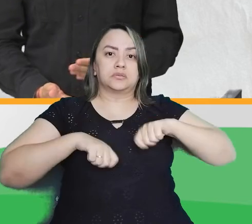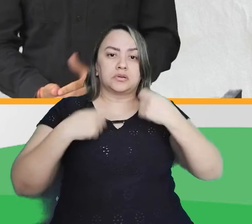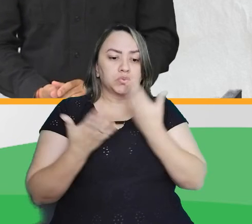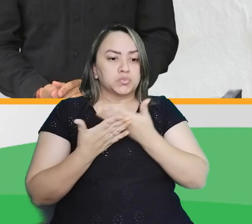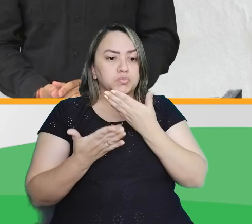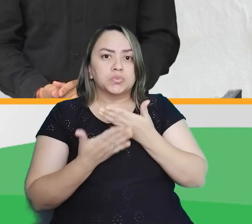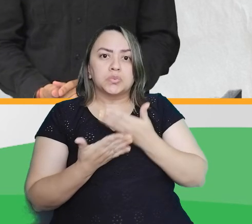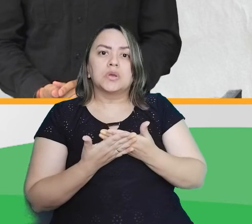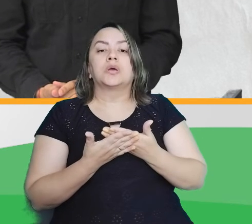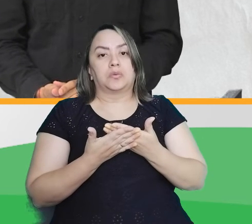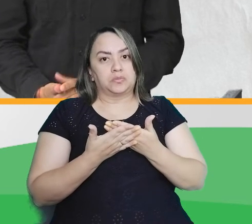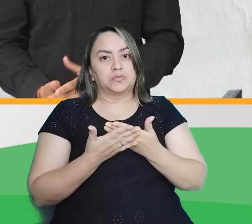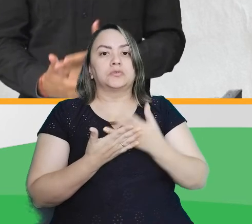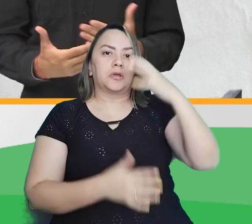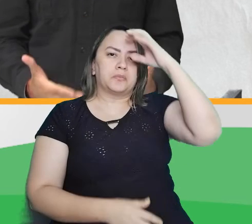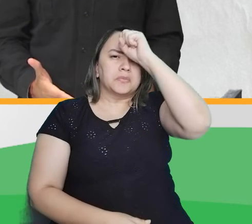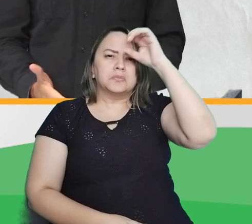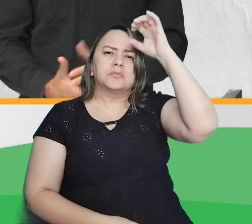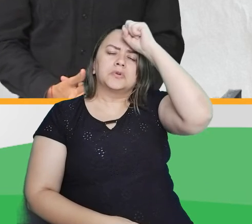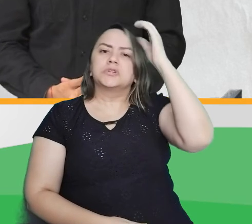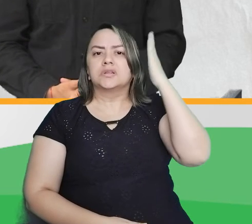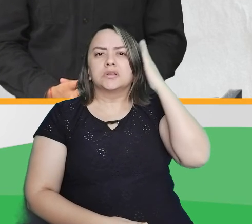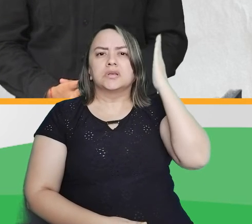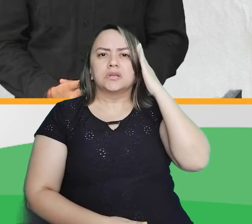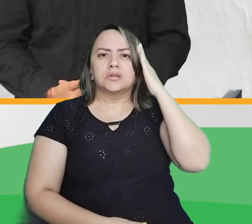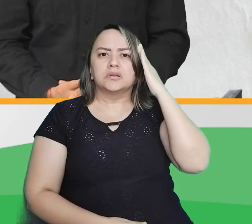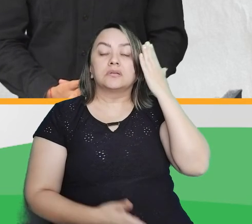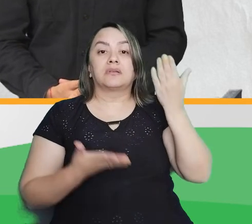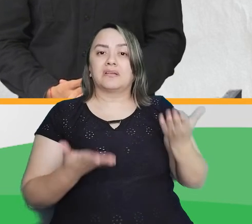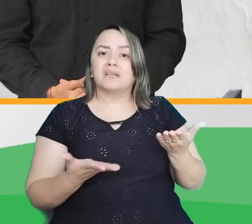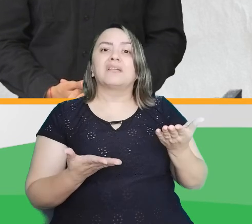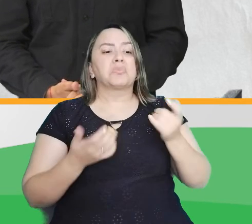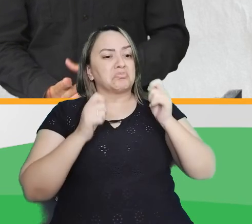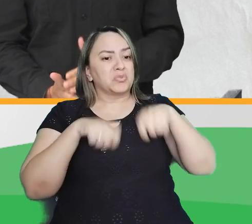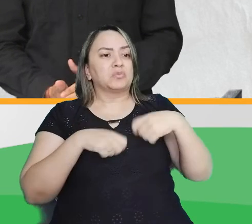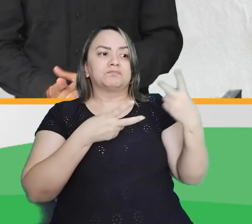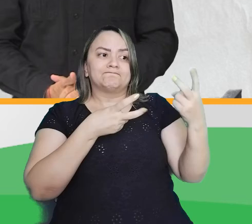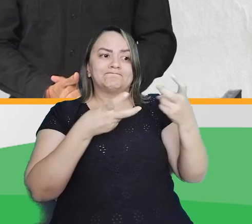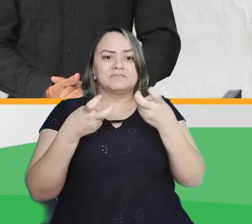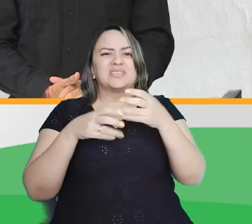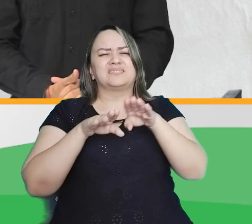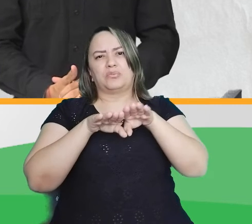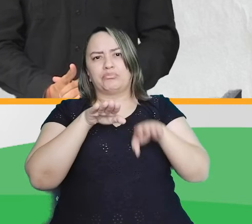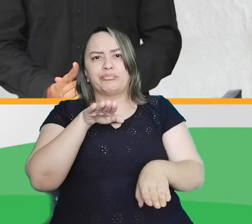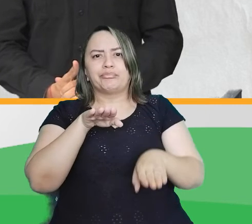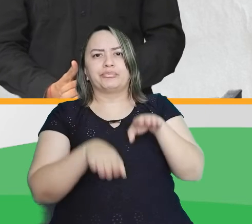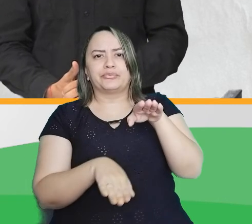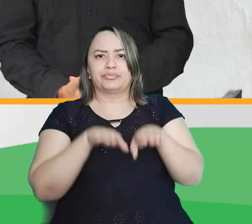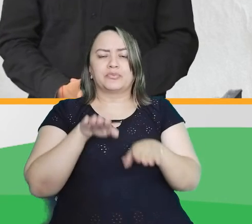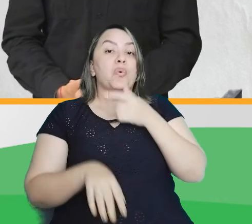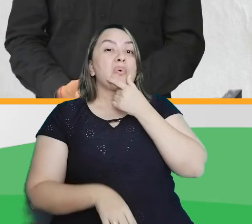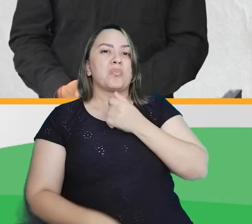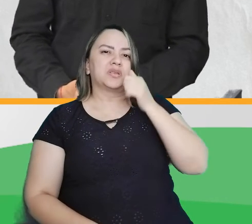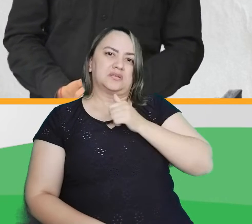as desigualdades entre homens e mulheres estão presentes no nosso cotidiano. E nisso, como vimos hoje, a